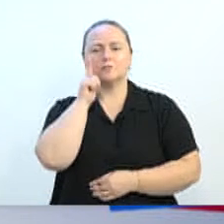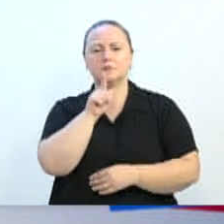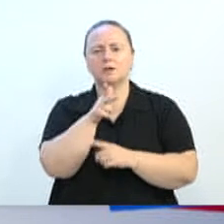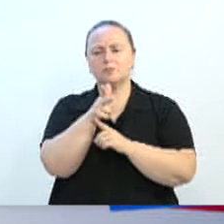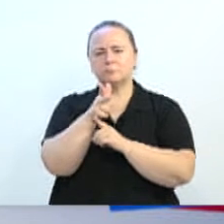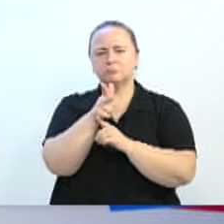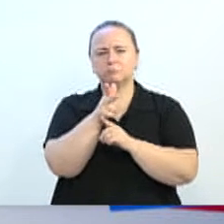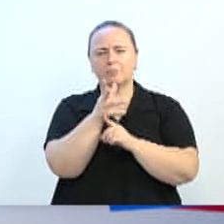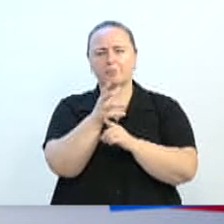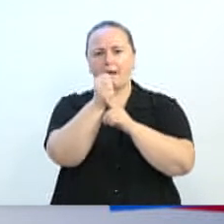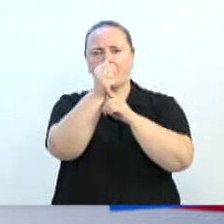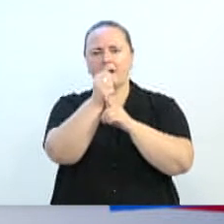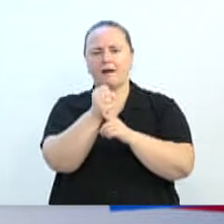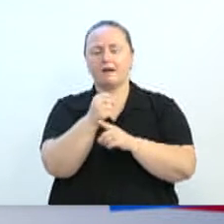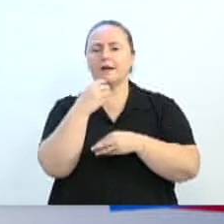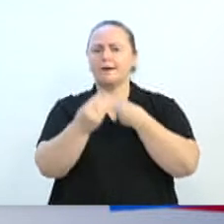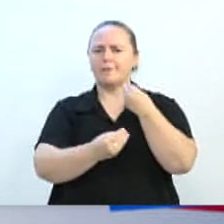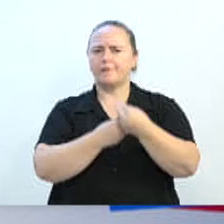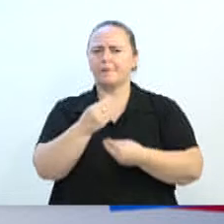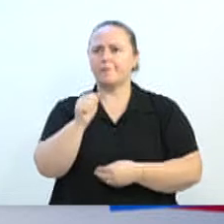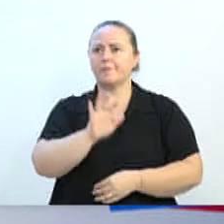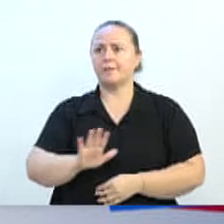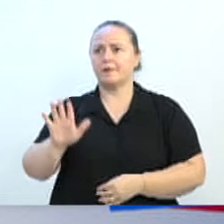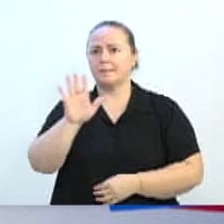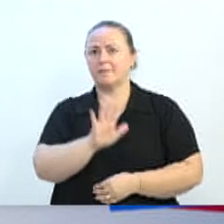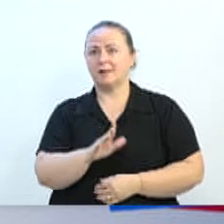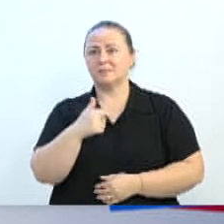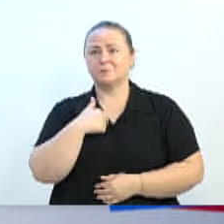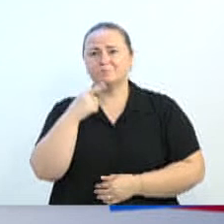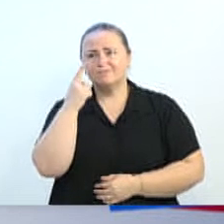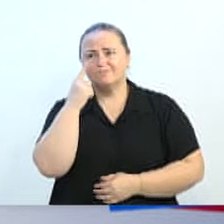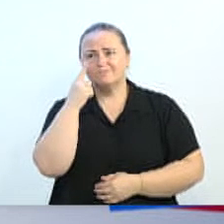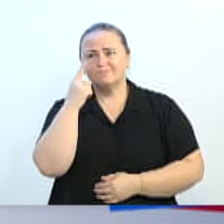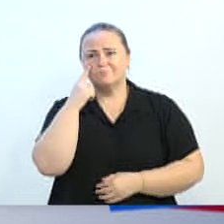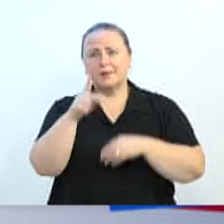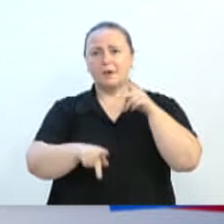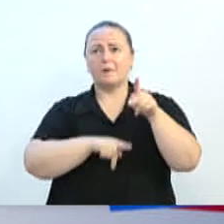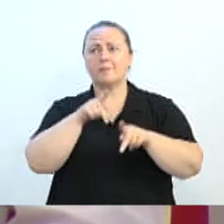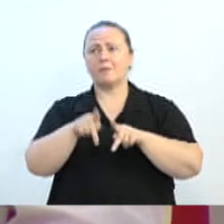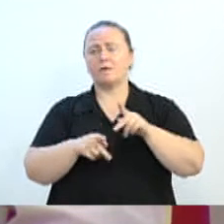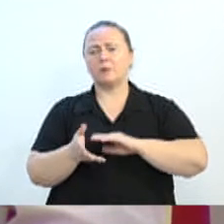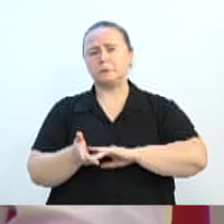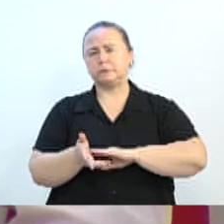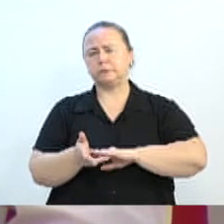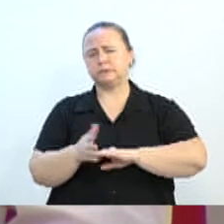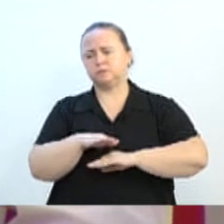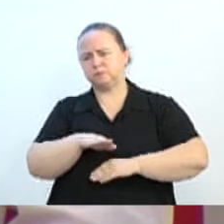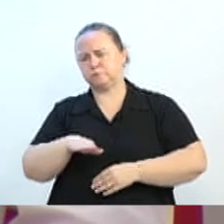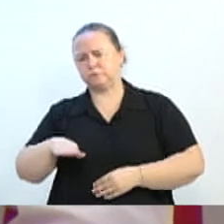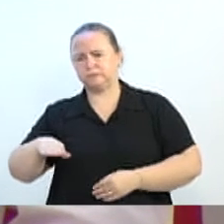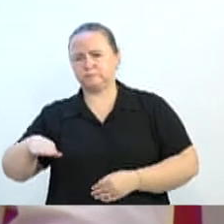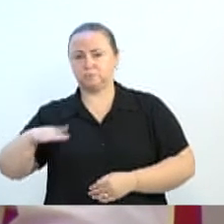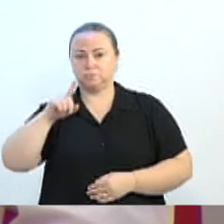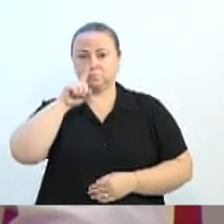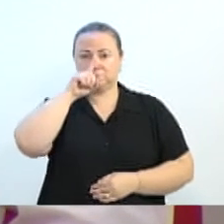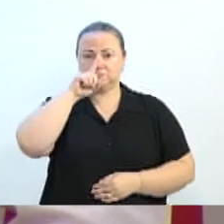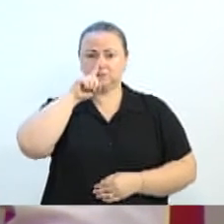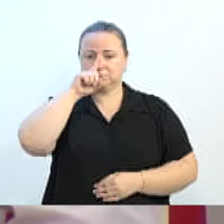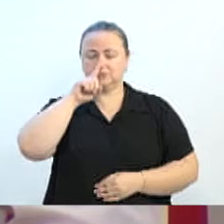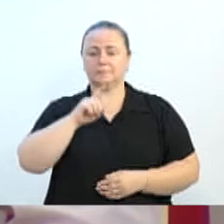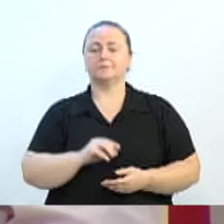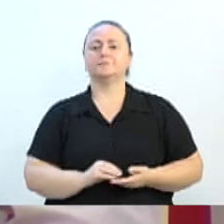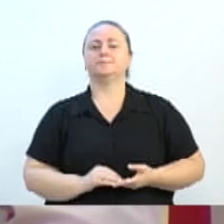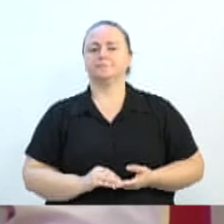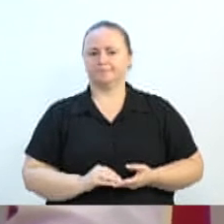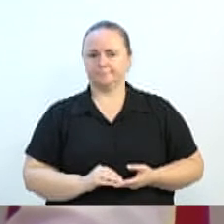seu câmera eu consigo perceber a velocidade que outra povoação entra nessa via e essa culpa é perigosa então eu tô reforçando